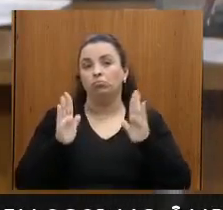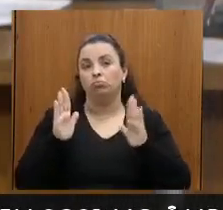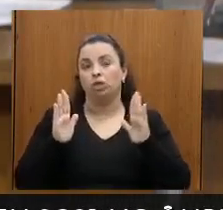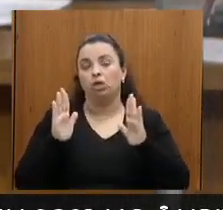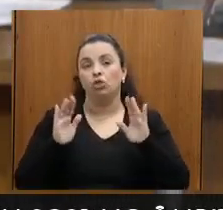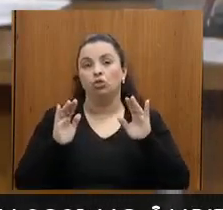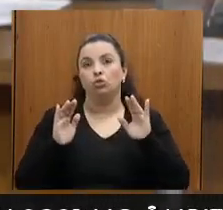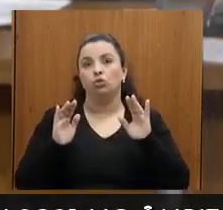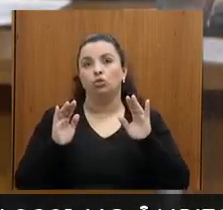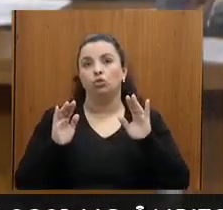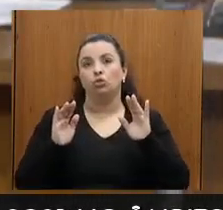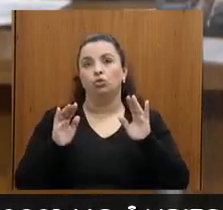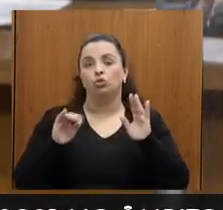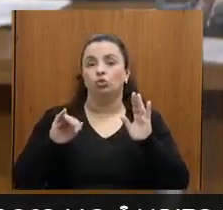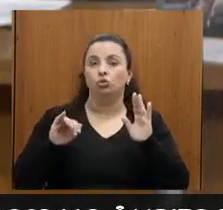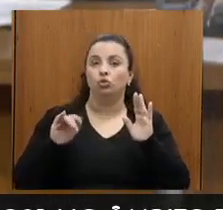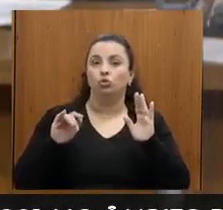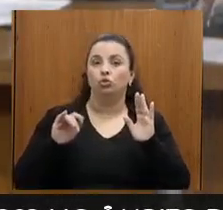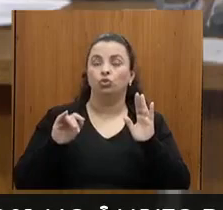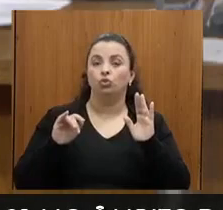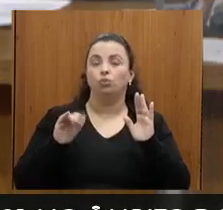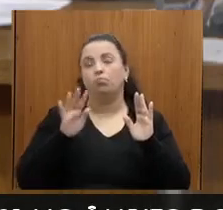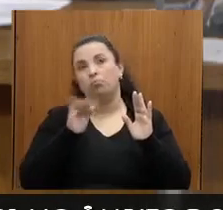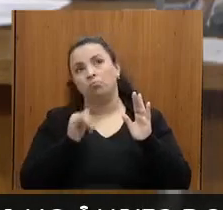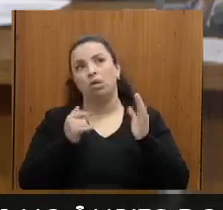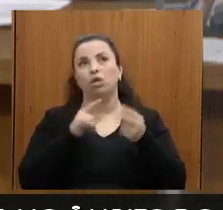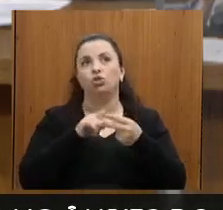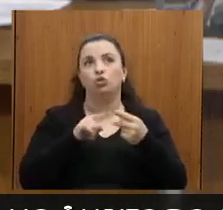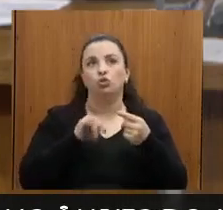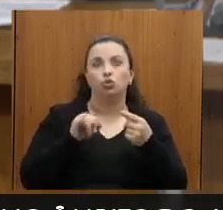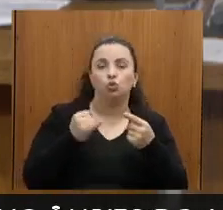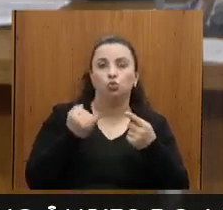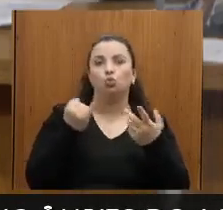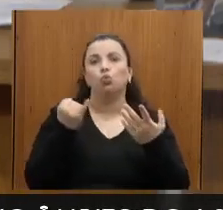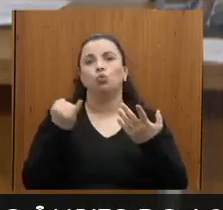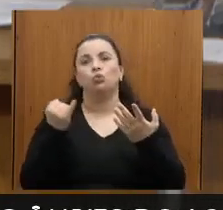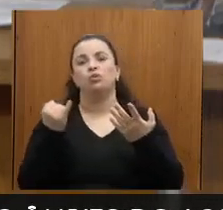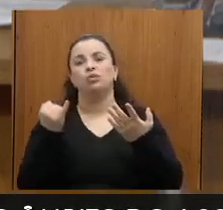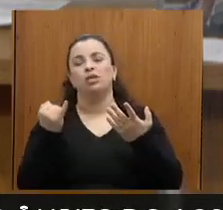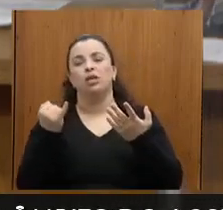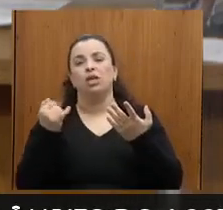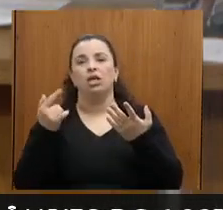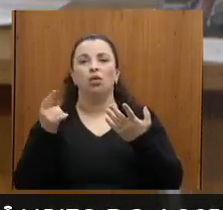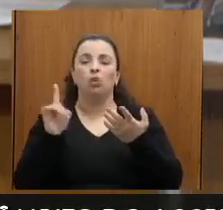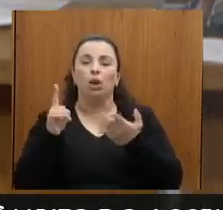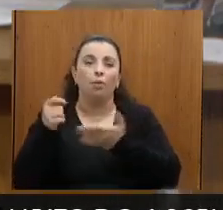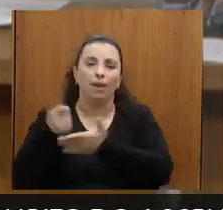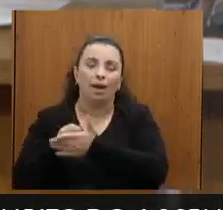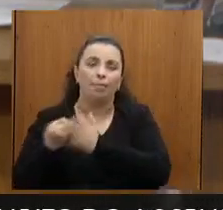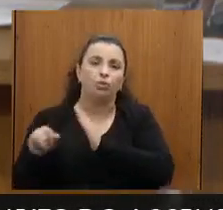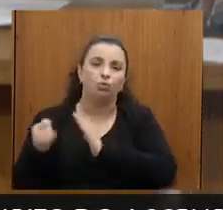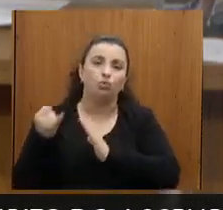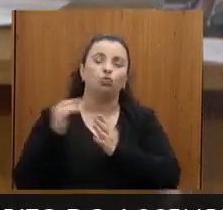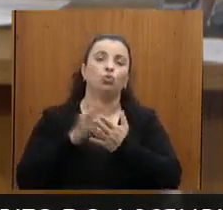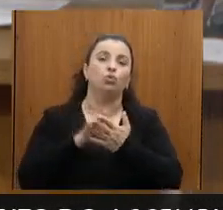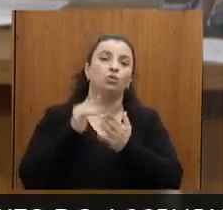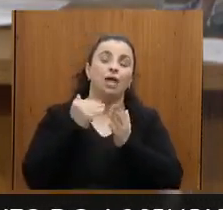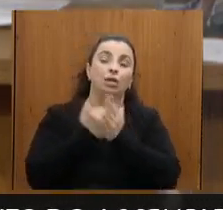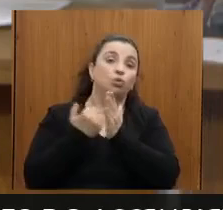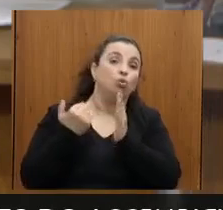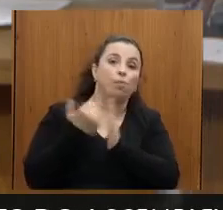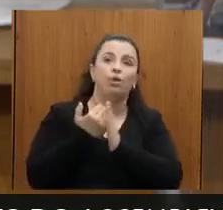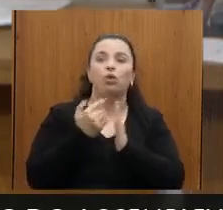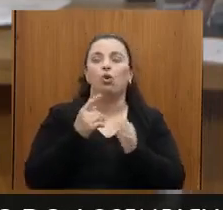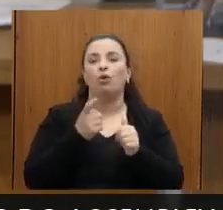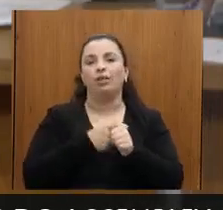juros e os serviços da dívida, mas a contingência pelo não pagamento soma 13 bilhões, é superior ao valor do déficit, por exemplo.